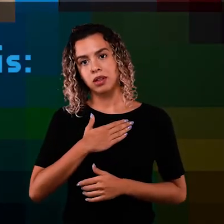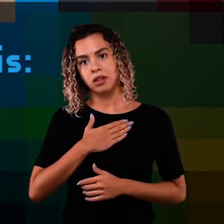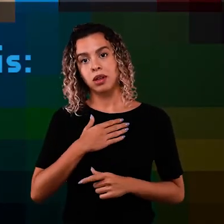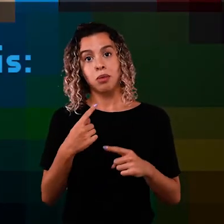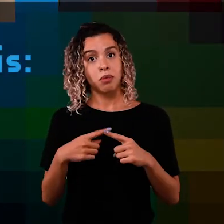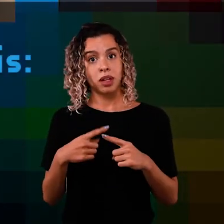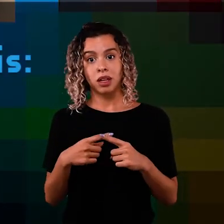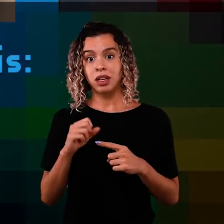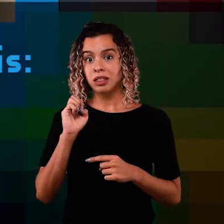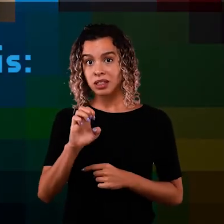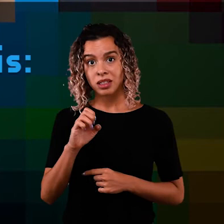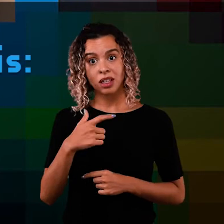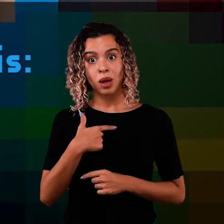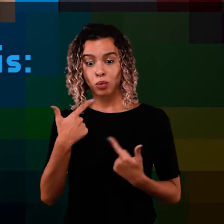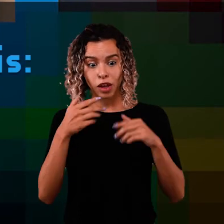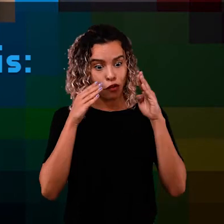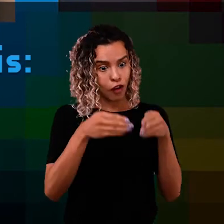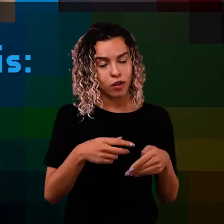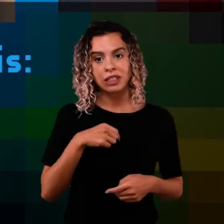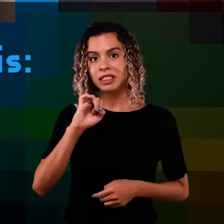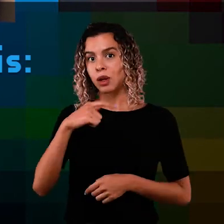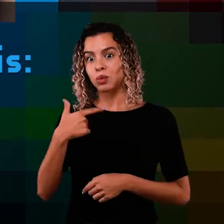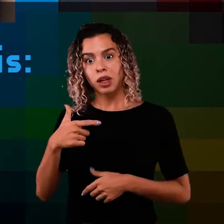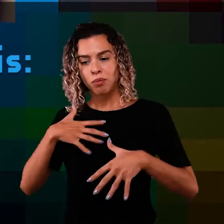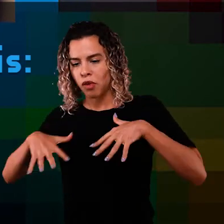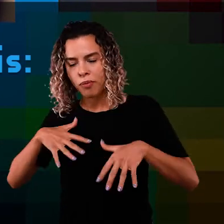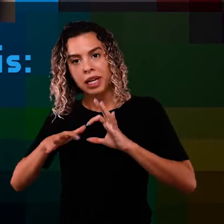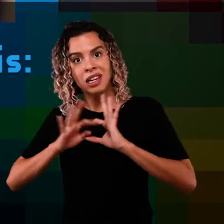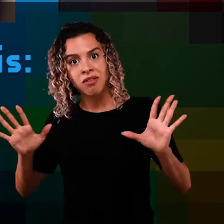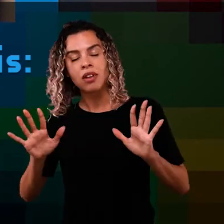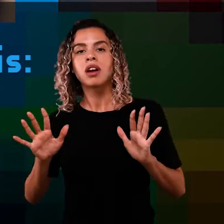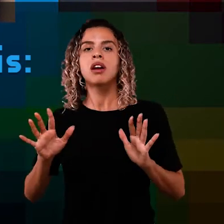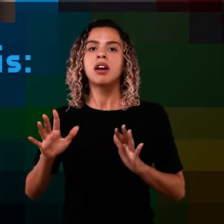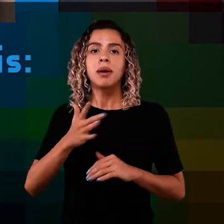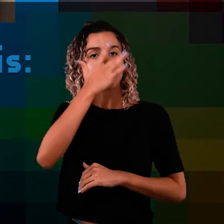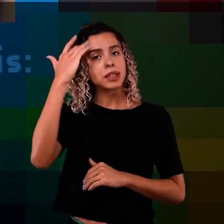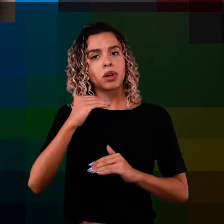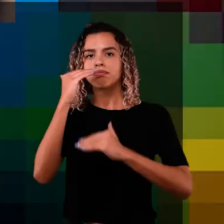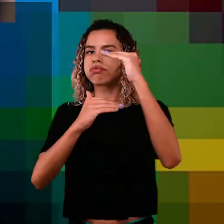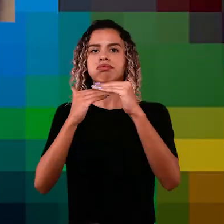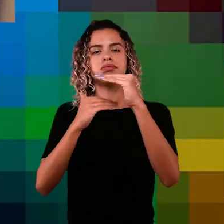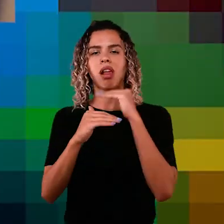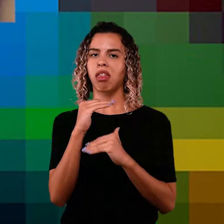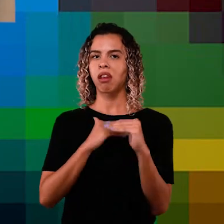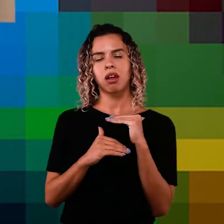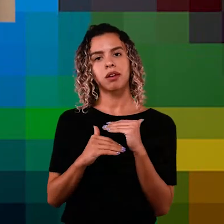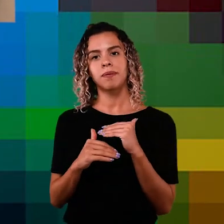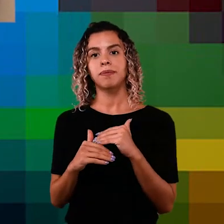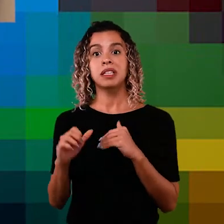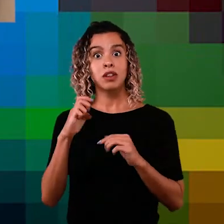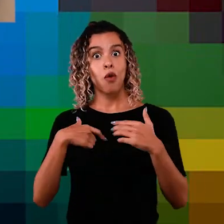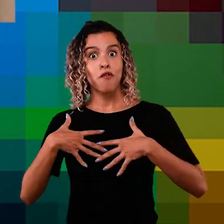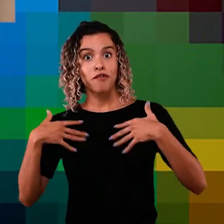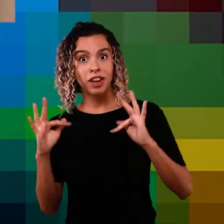@Nanda_autista.maravilha. Sem estereotipia e sem o hiperfoco, vai dificultar o desenvolvimento da pessoa. Eu